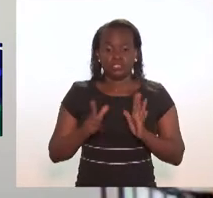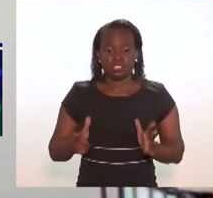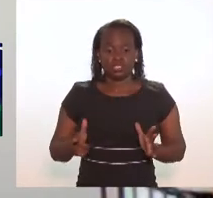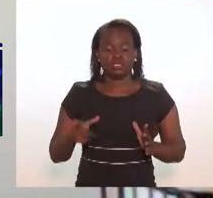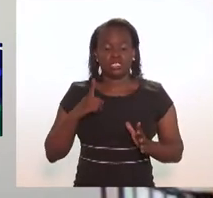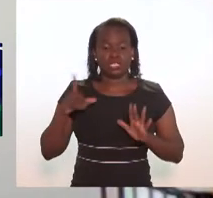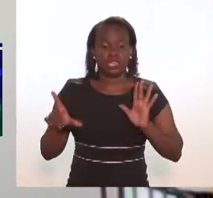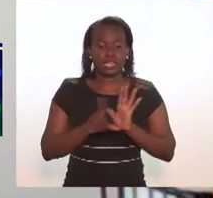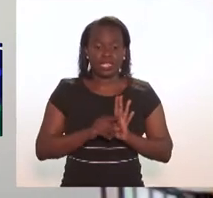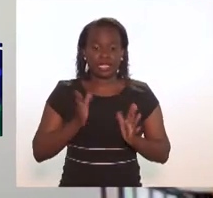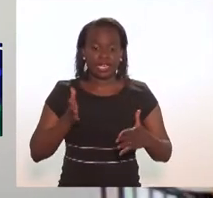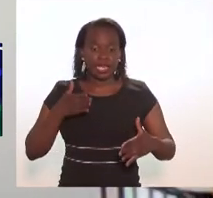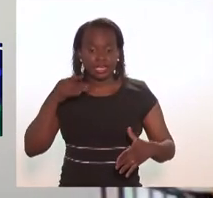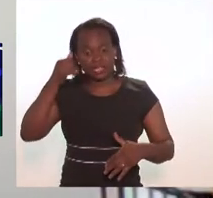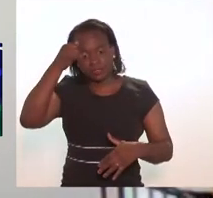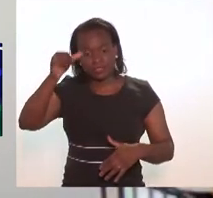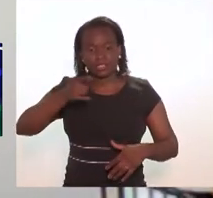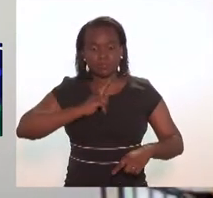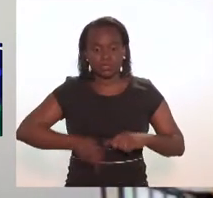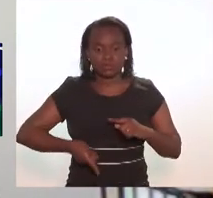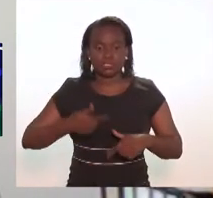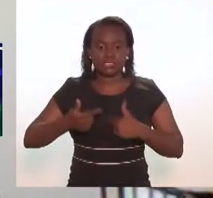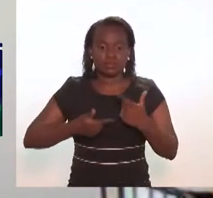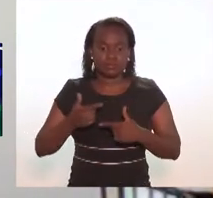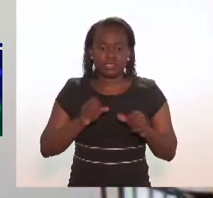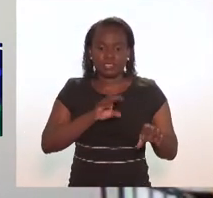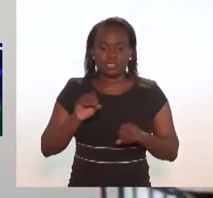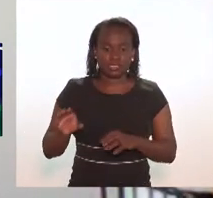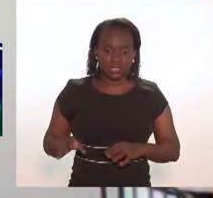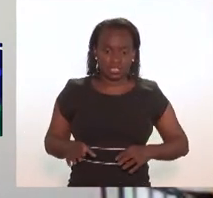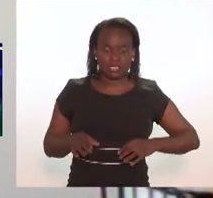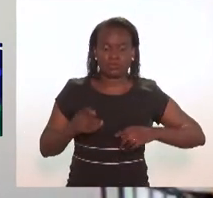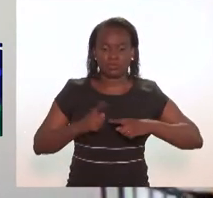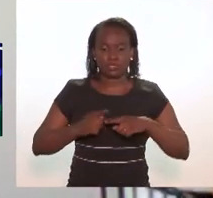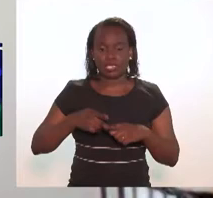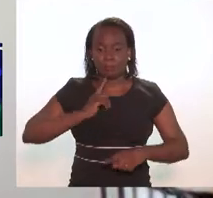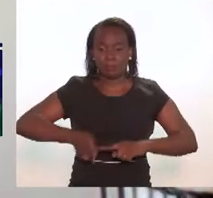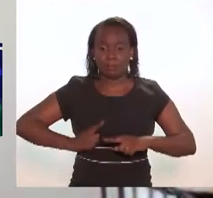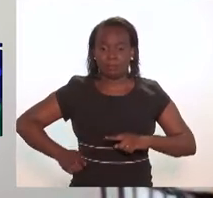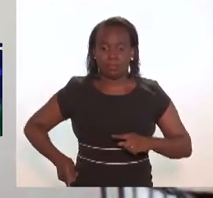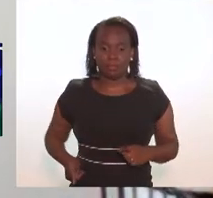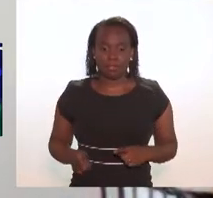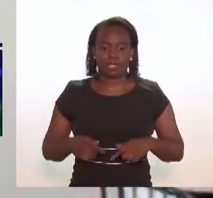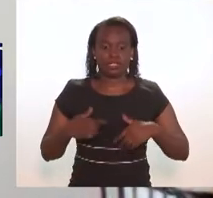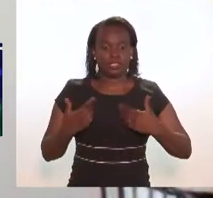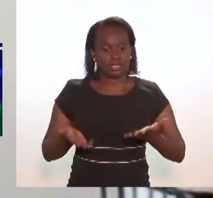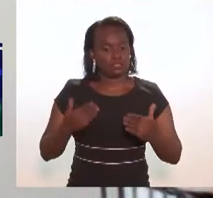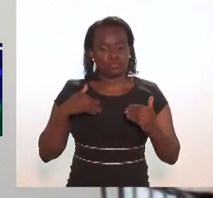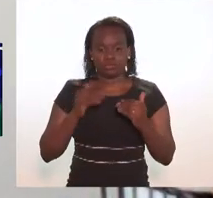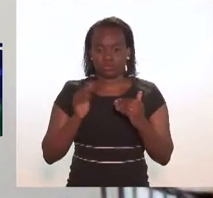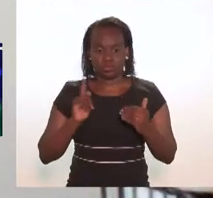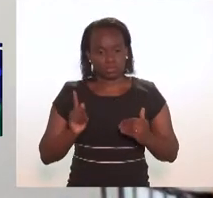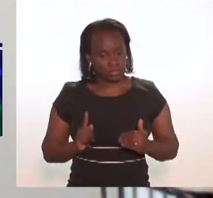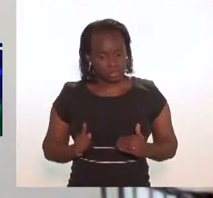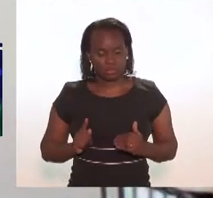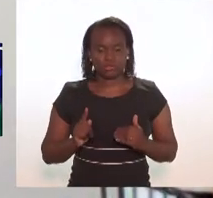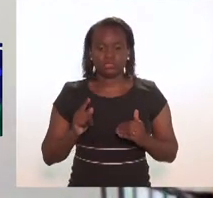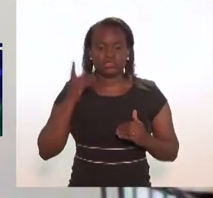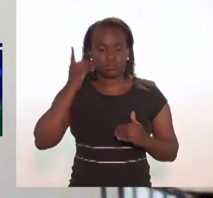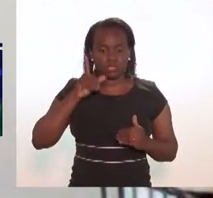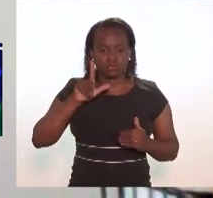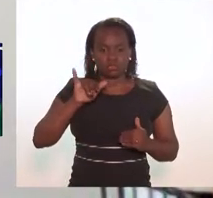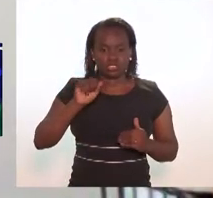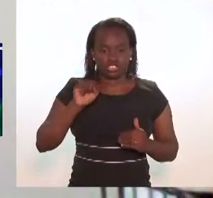lei, impedir que isso seja trabalhado em sala de aula. Então, o projeto tenta censurar. Aí eu discordo do deputado Luiz